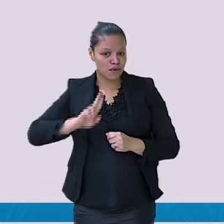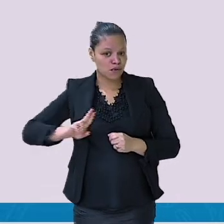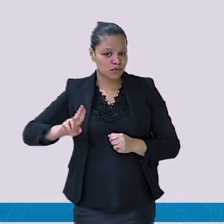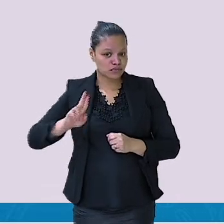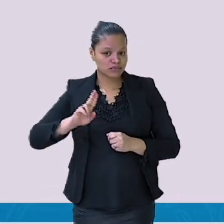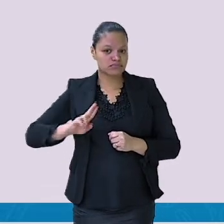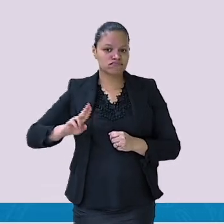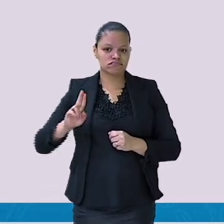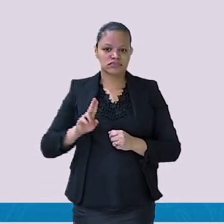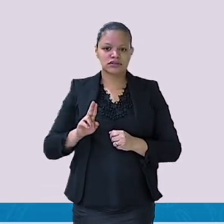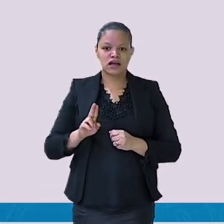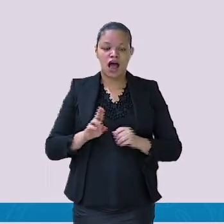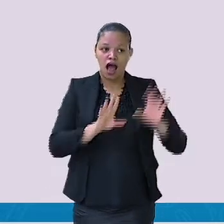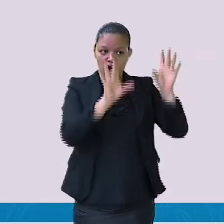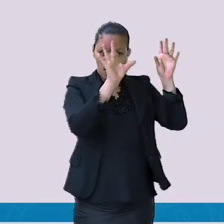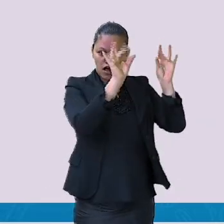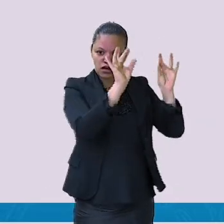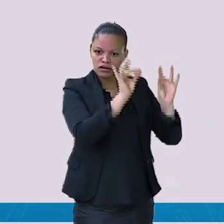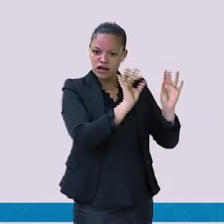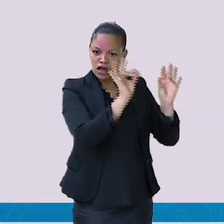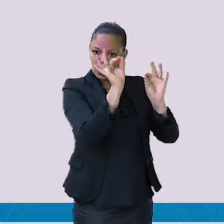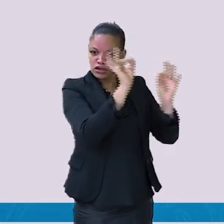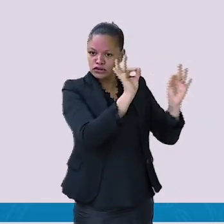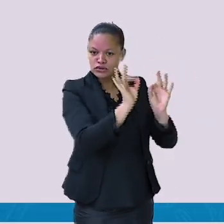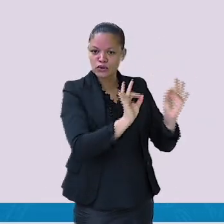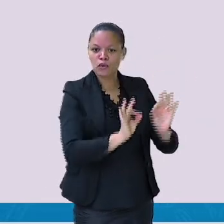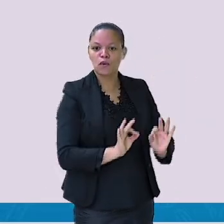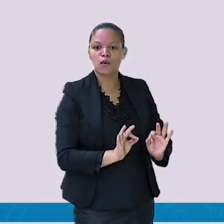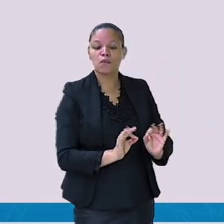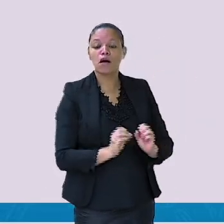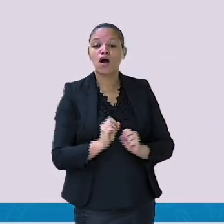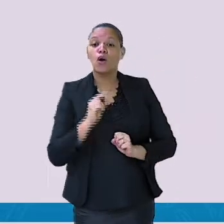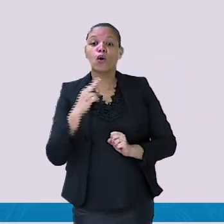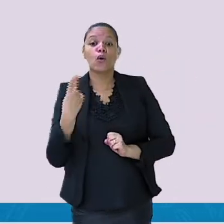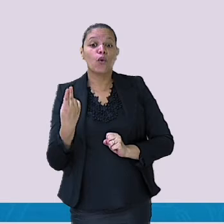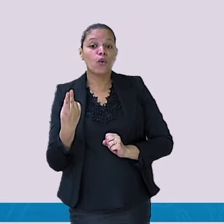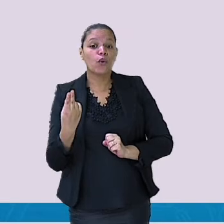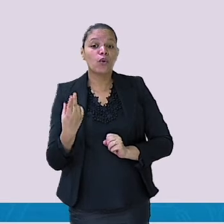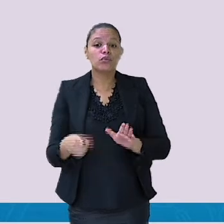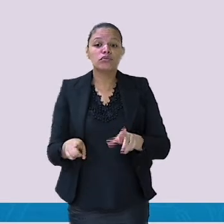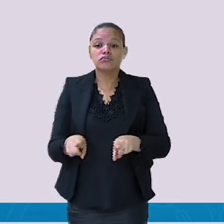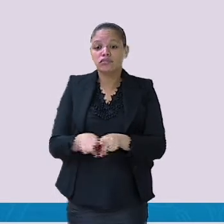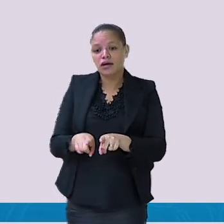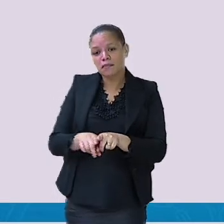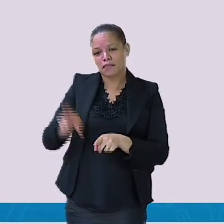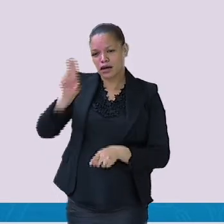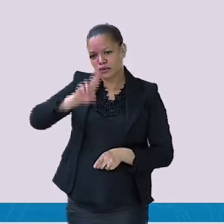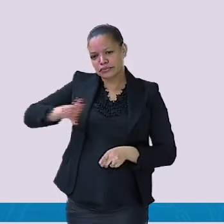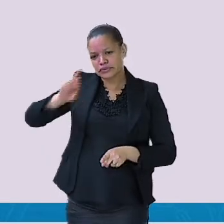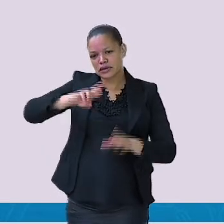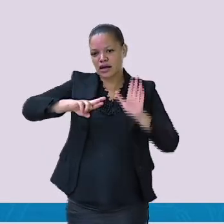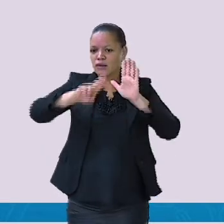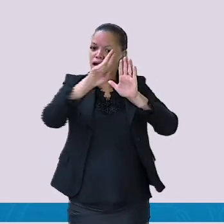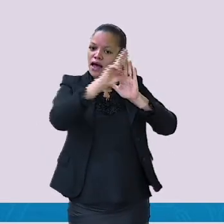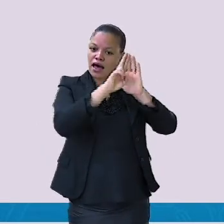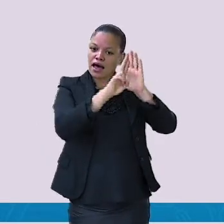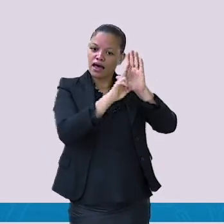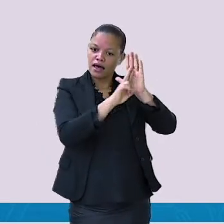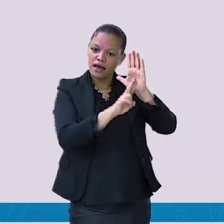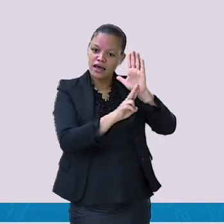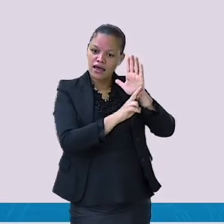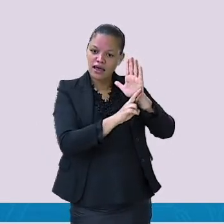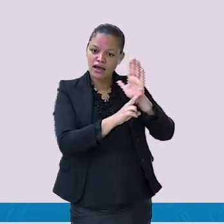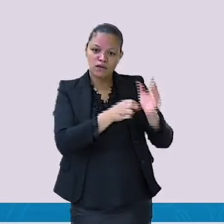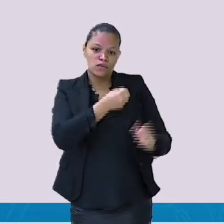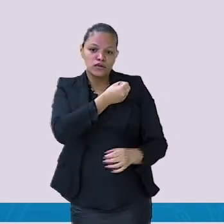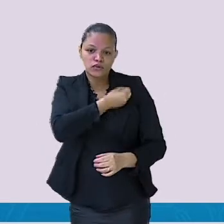regrinha que eu te falei, que é mudando a vírgula de lugar. Ok? Então, 0,3